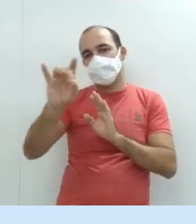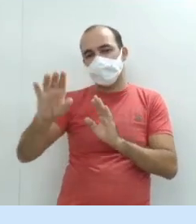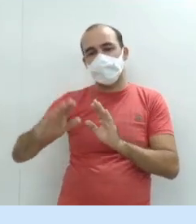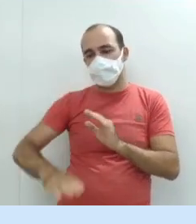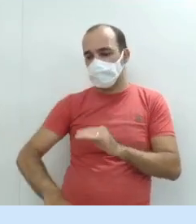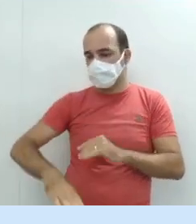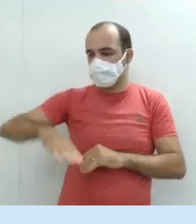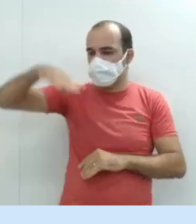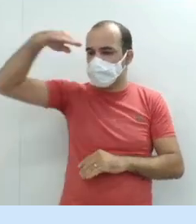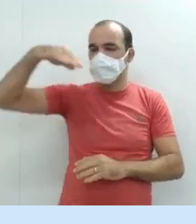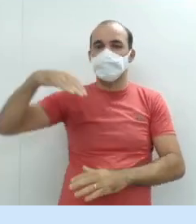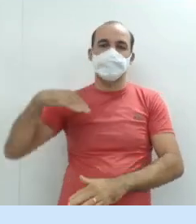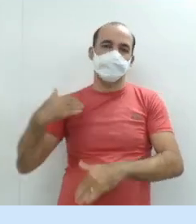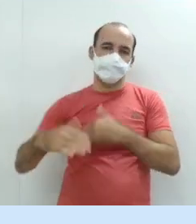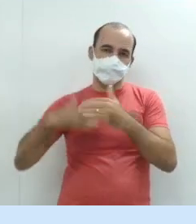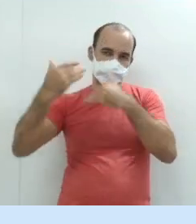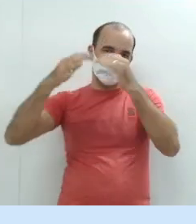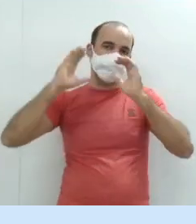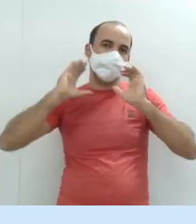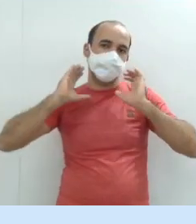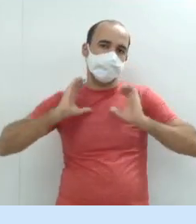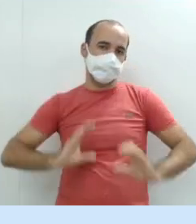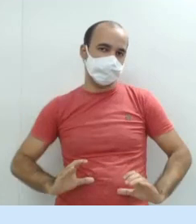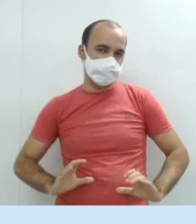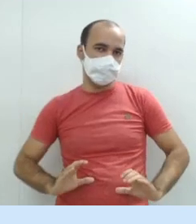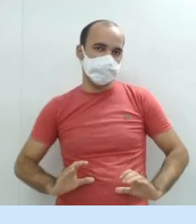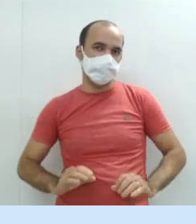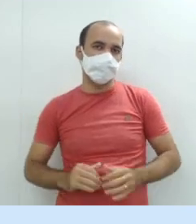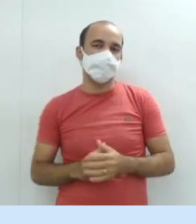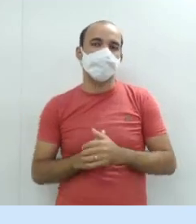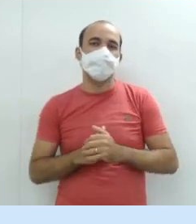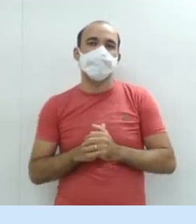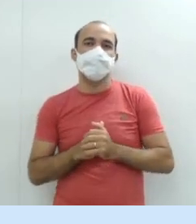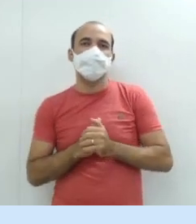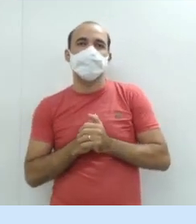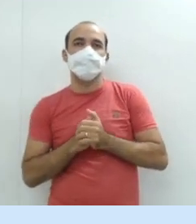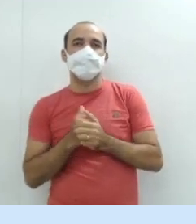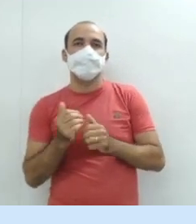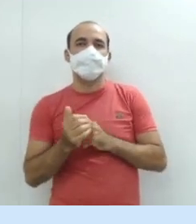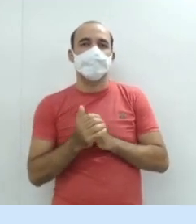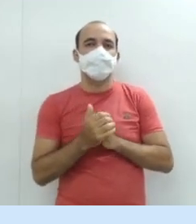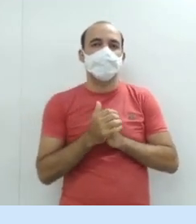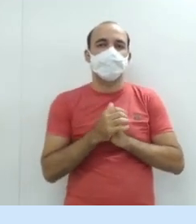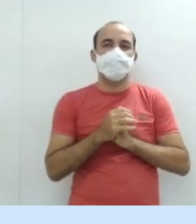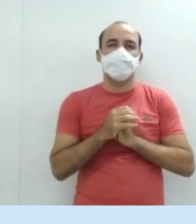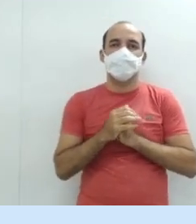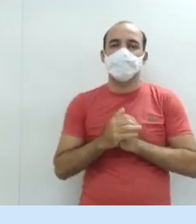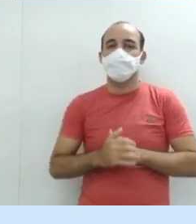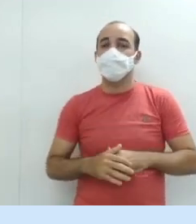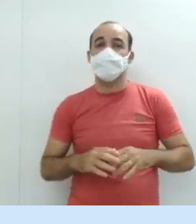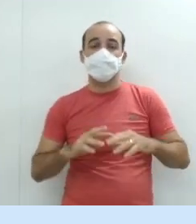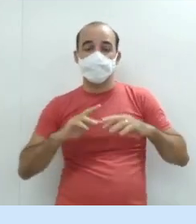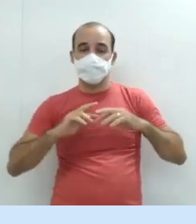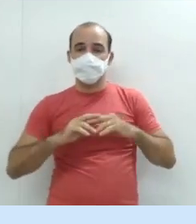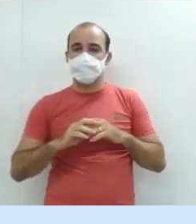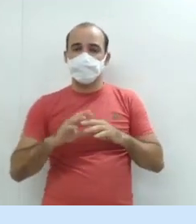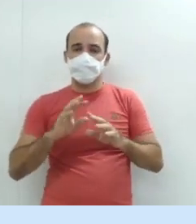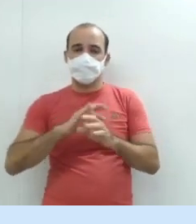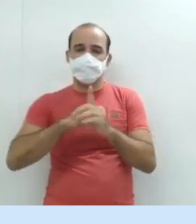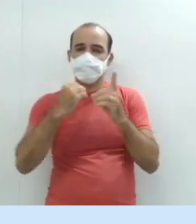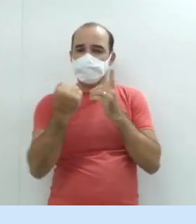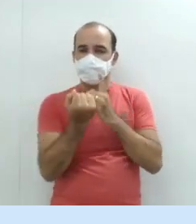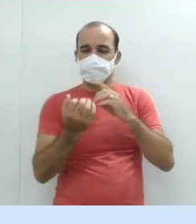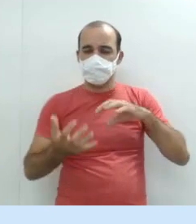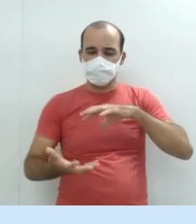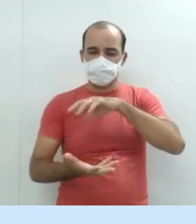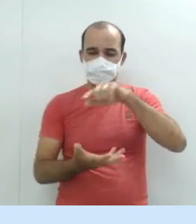verdadeiros cidadãos, ok? Então vamos lá. Nós seres humanos, eu